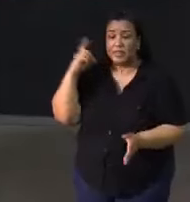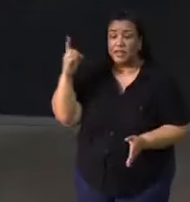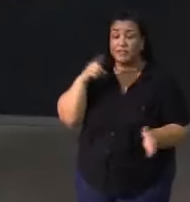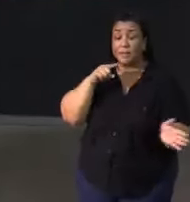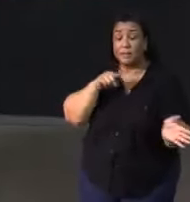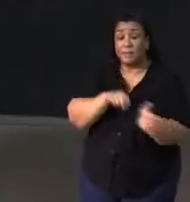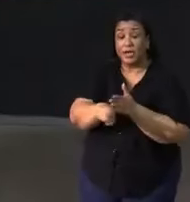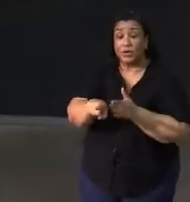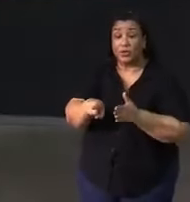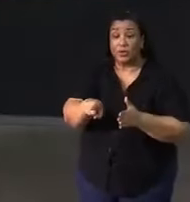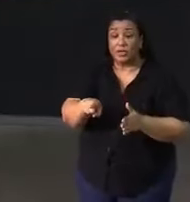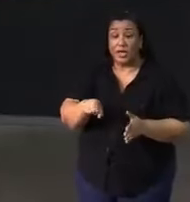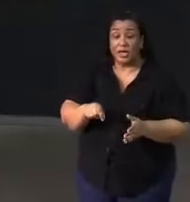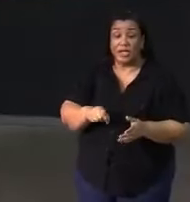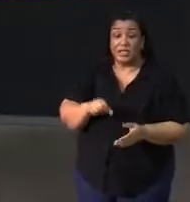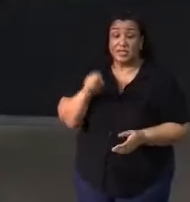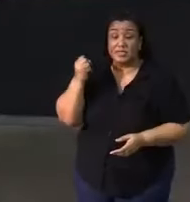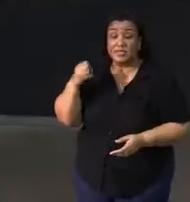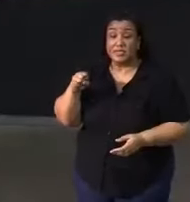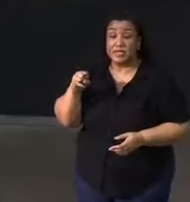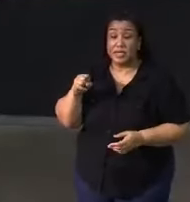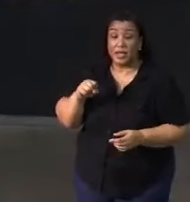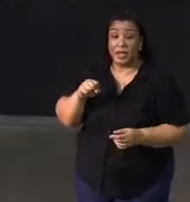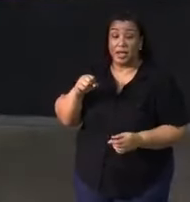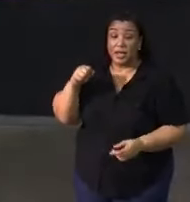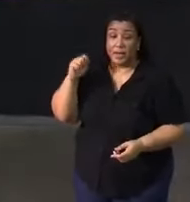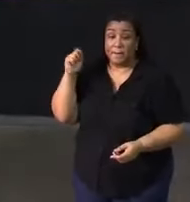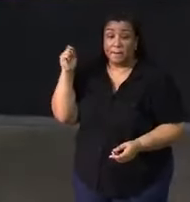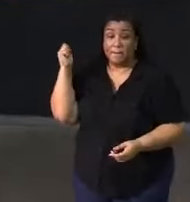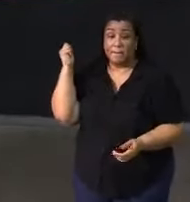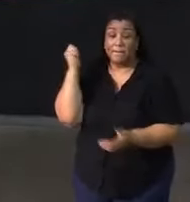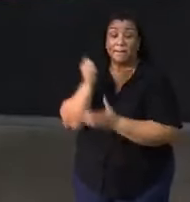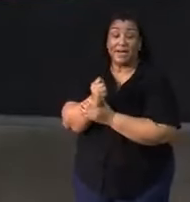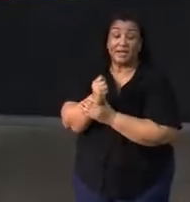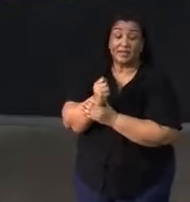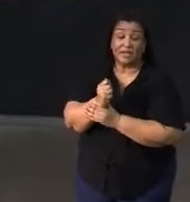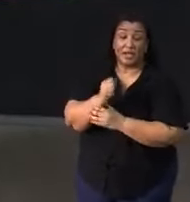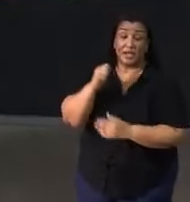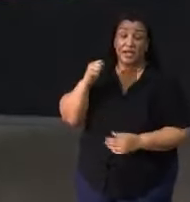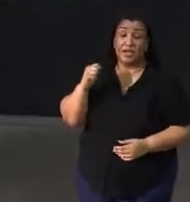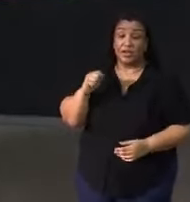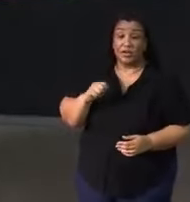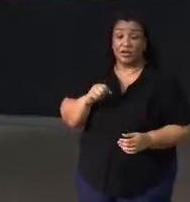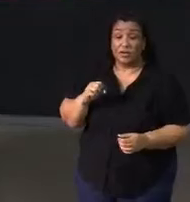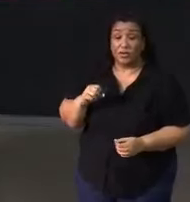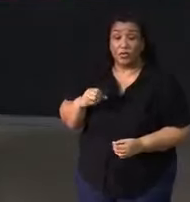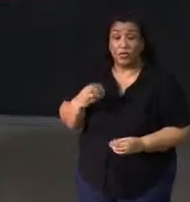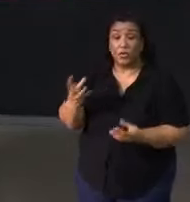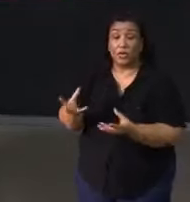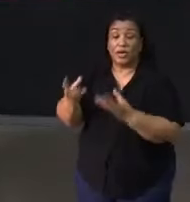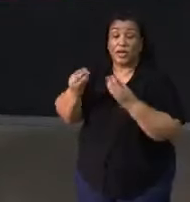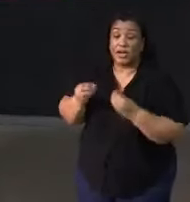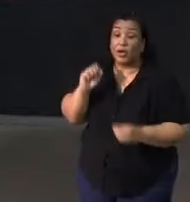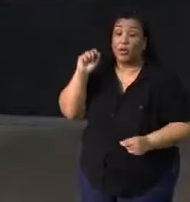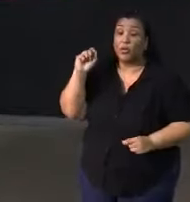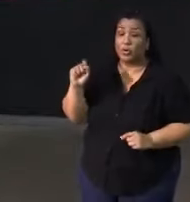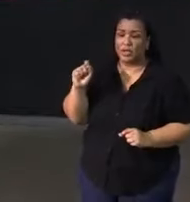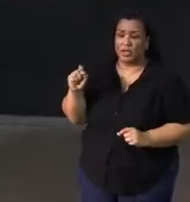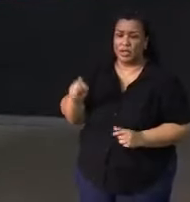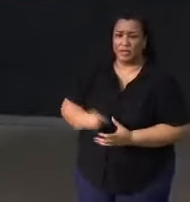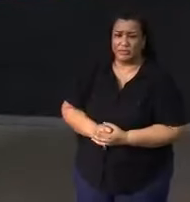gigante? E quando alguém informa a Davi qual seria o prêmio da derrota, de vencer o gigante, os seus